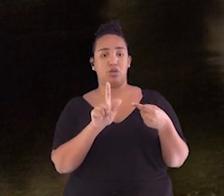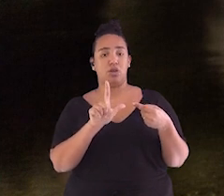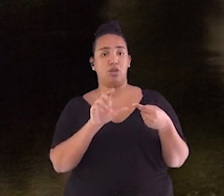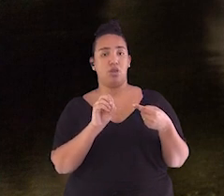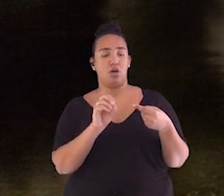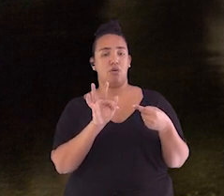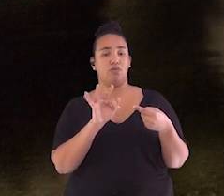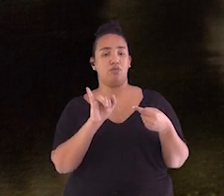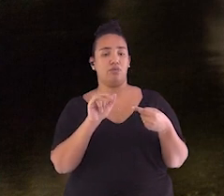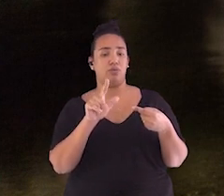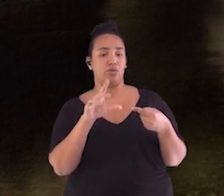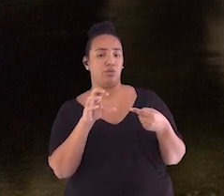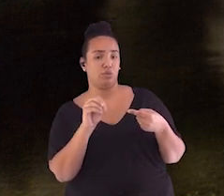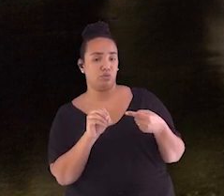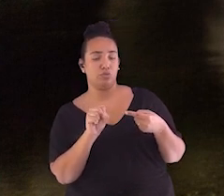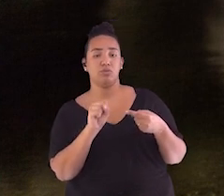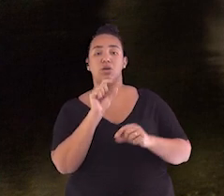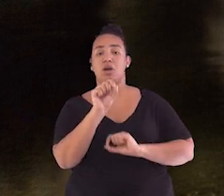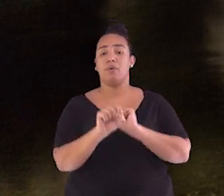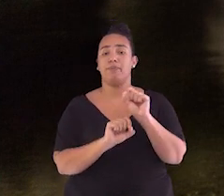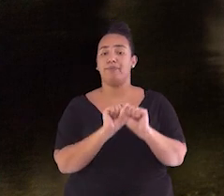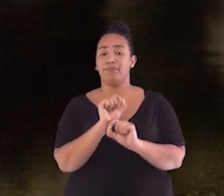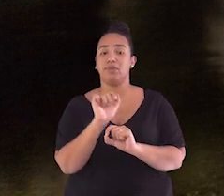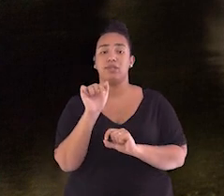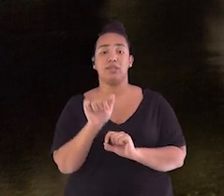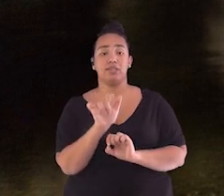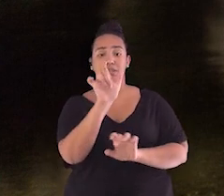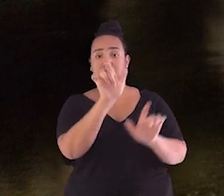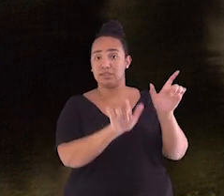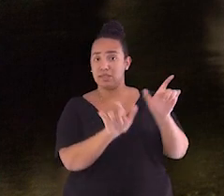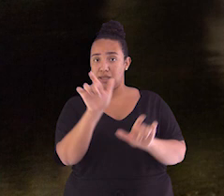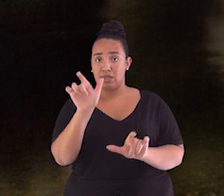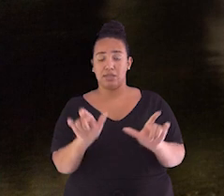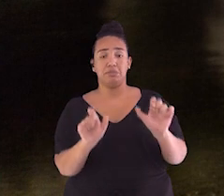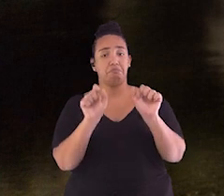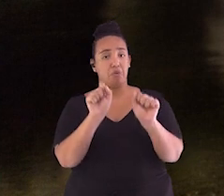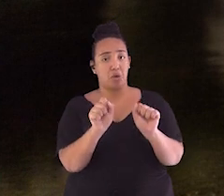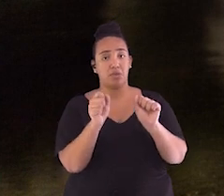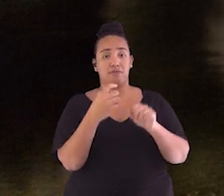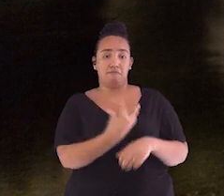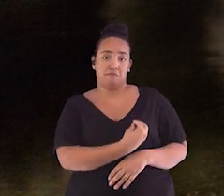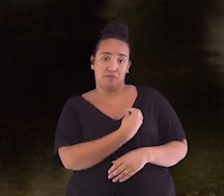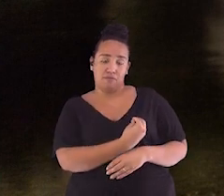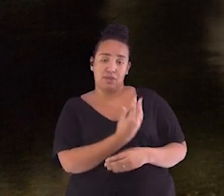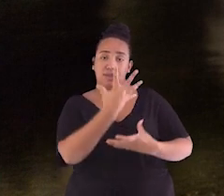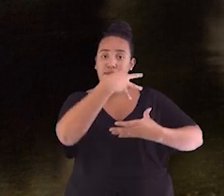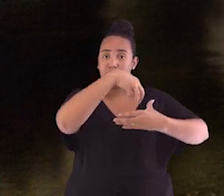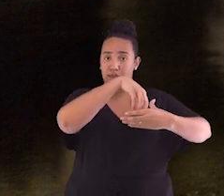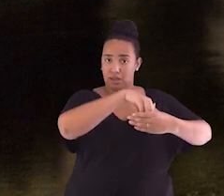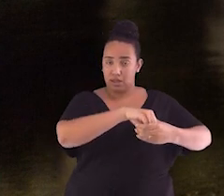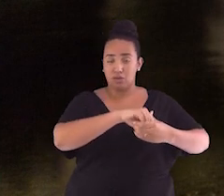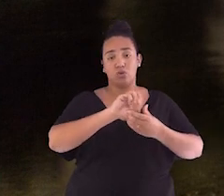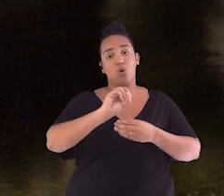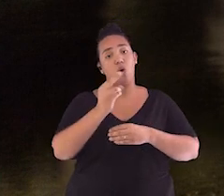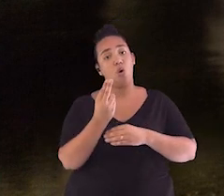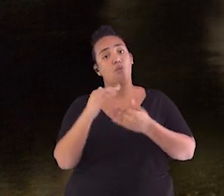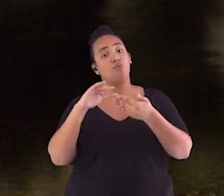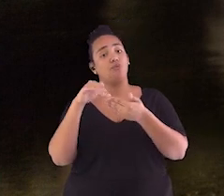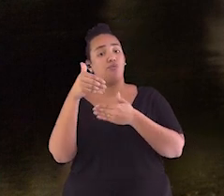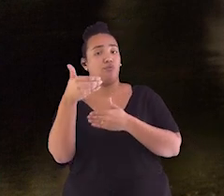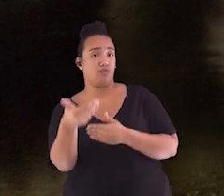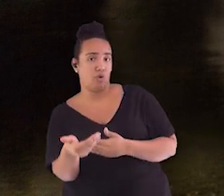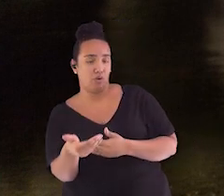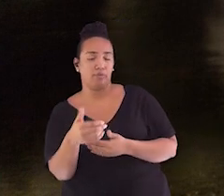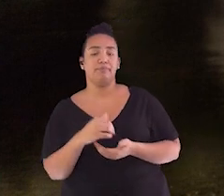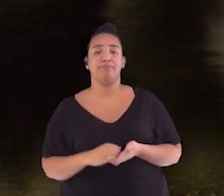aqueles seres que podem viver toda a sua vida tanto dentro da caverna quanto fora. Embora não possuam